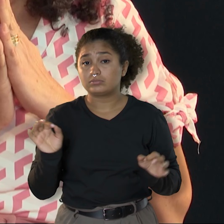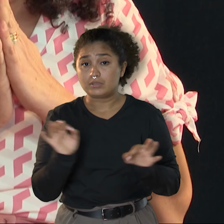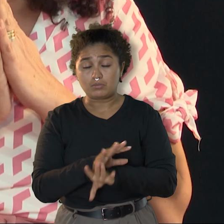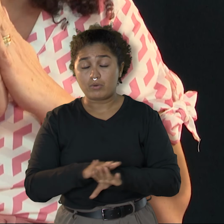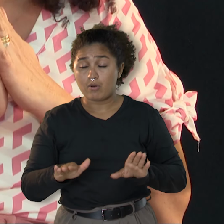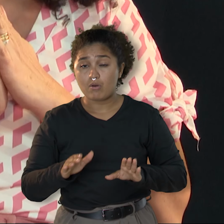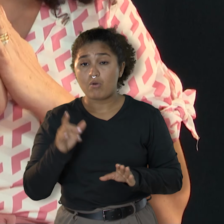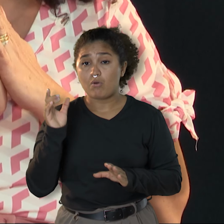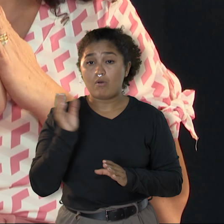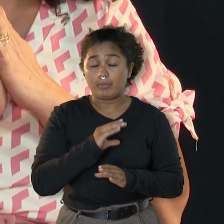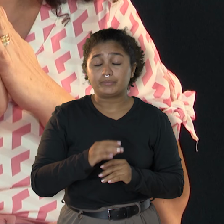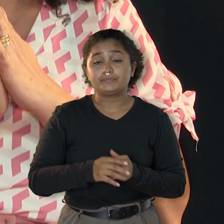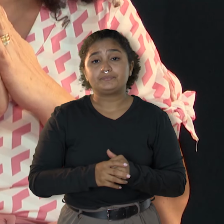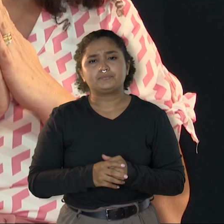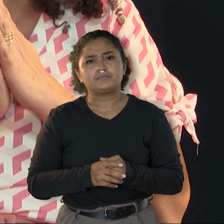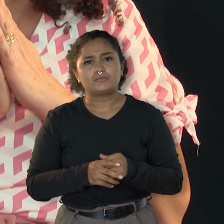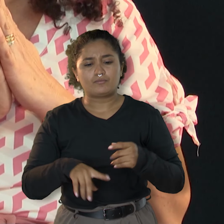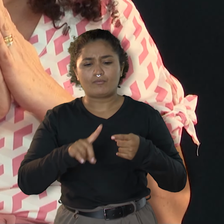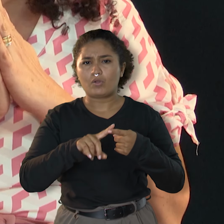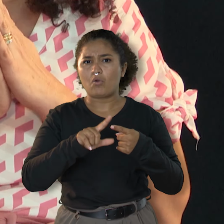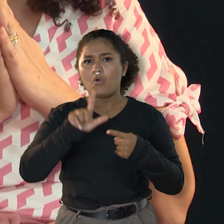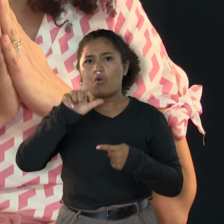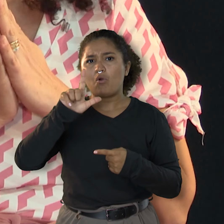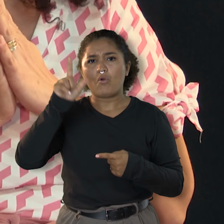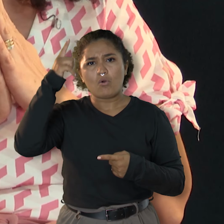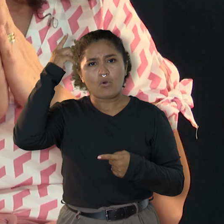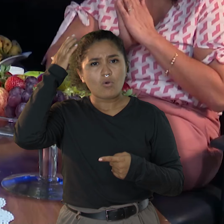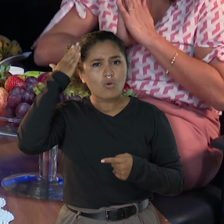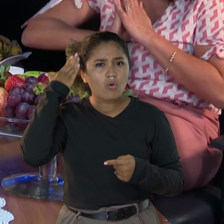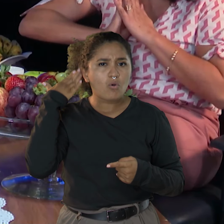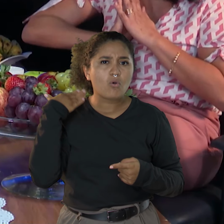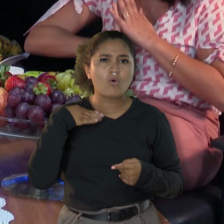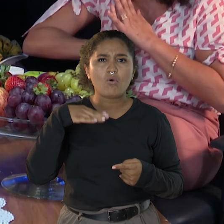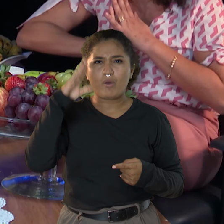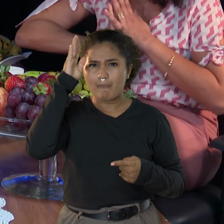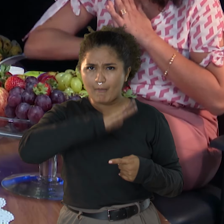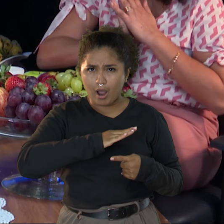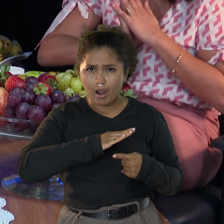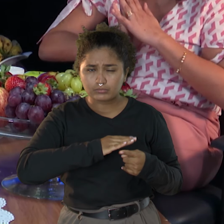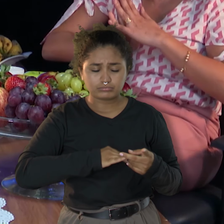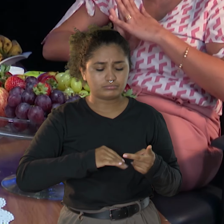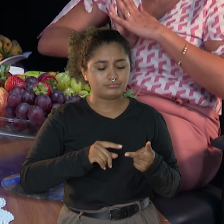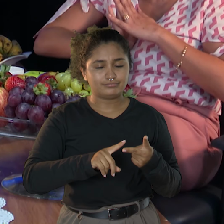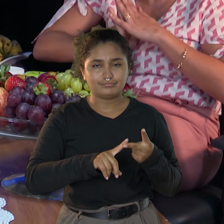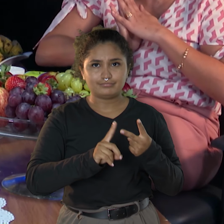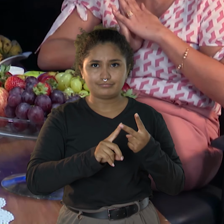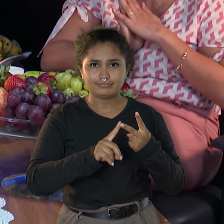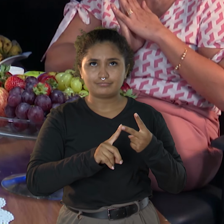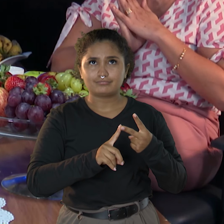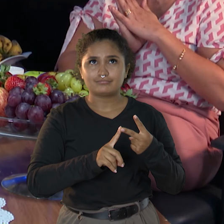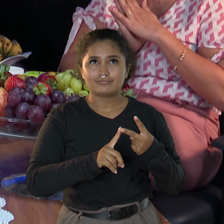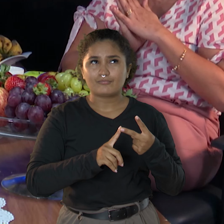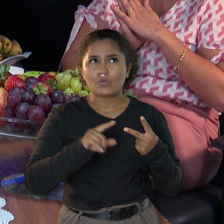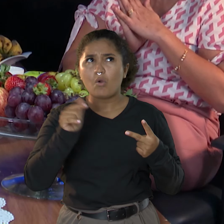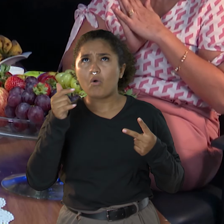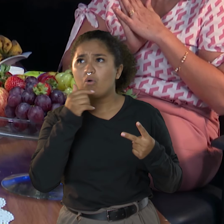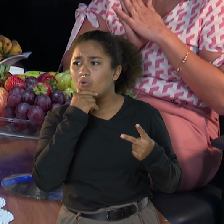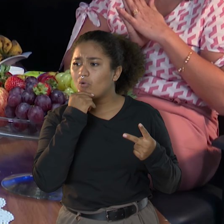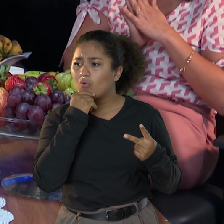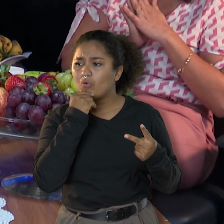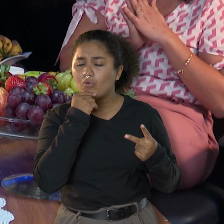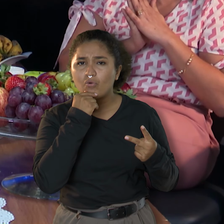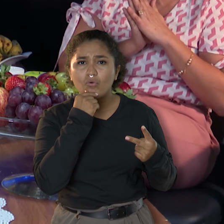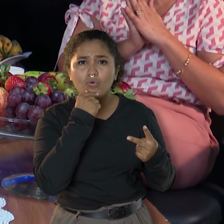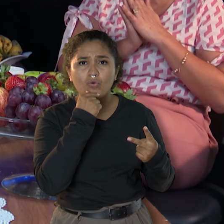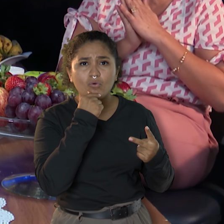resolver. Então, dentre eles, Loura do Mal. Loura Má. Loura Má. Loura do Mal. Qual é a outra?